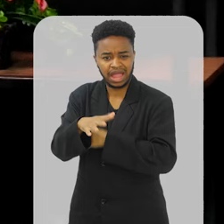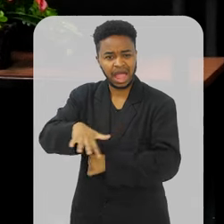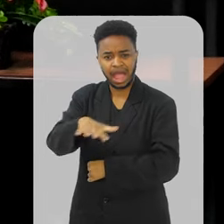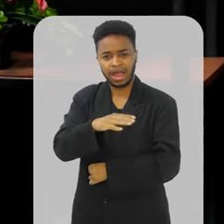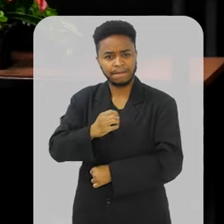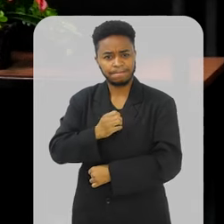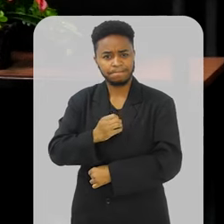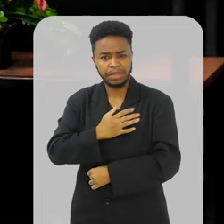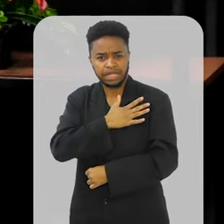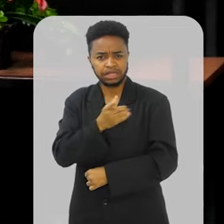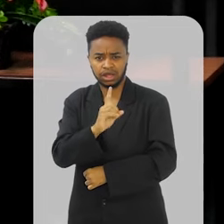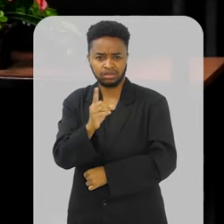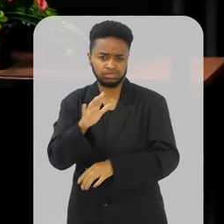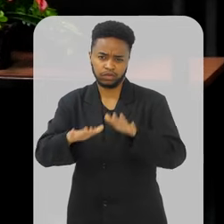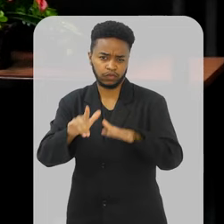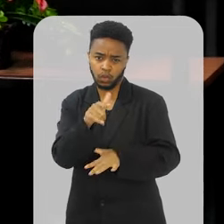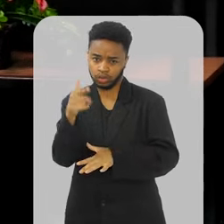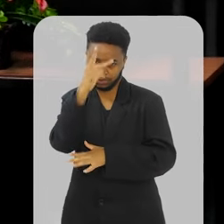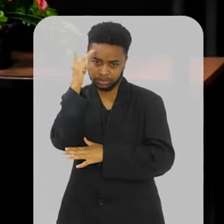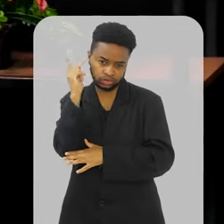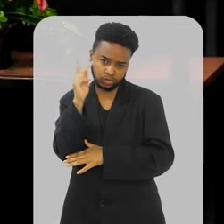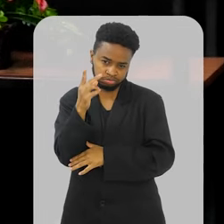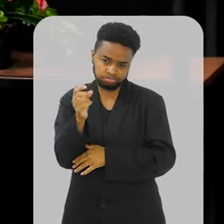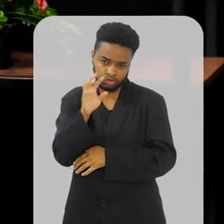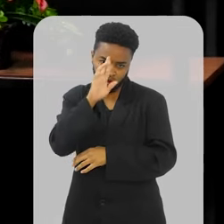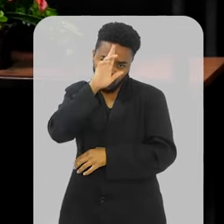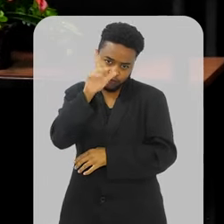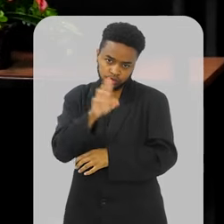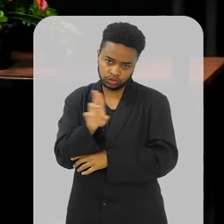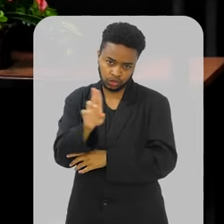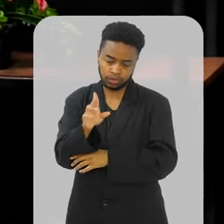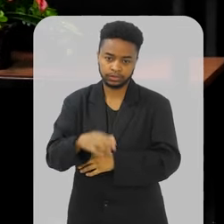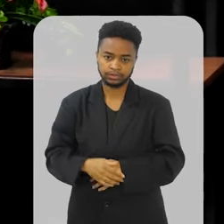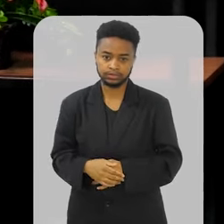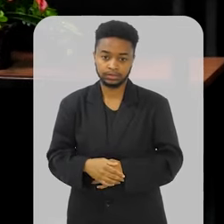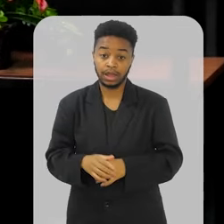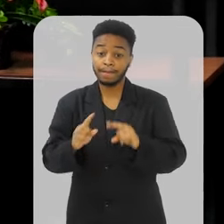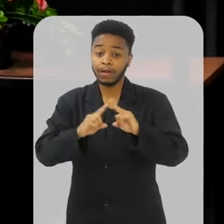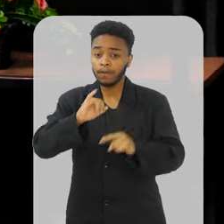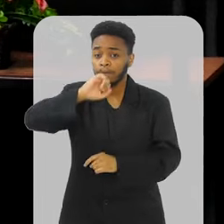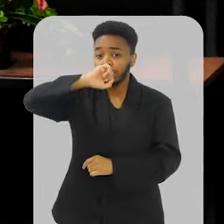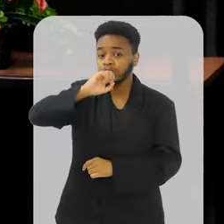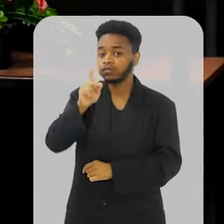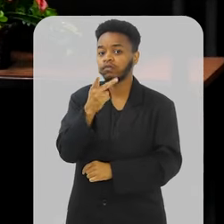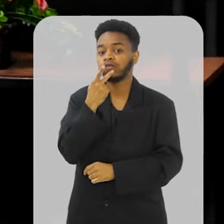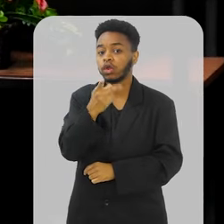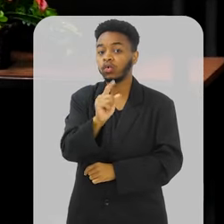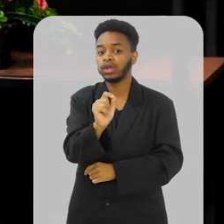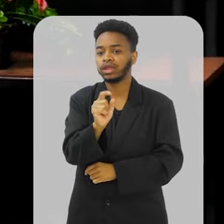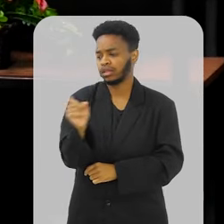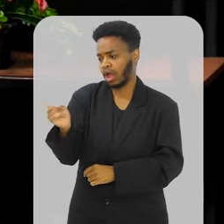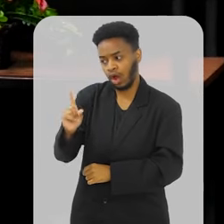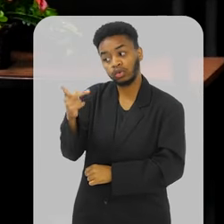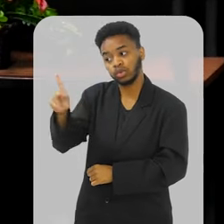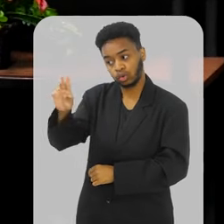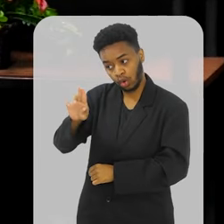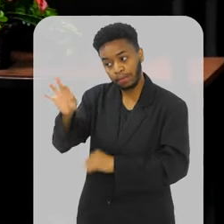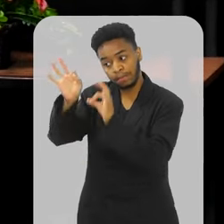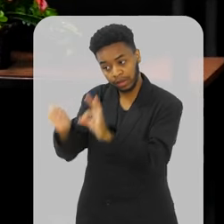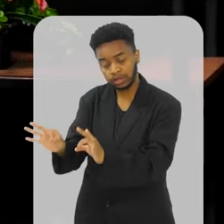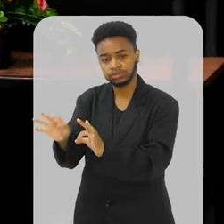área militar deve ser outra pessoa e o bispo responsável ele disse não é o seu nome que está lá